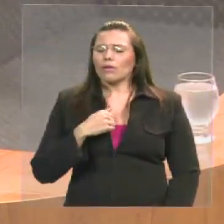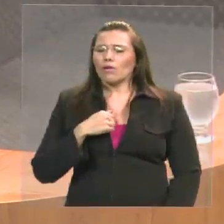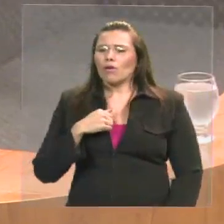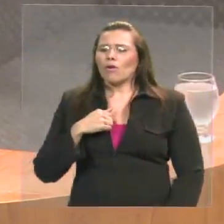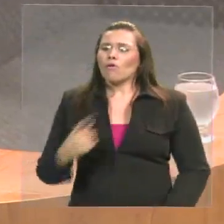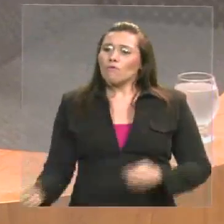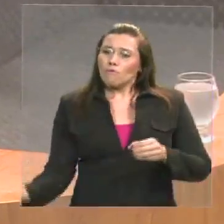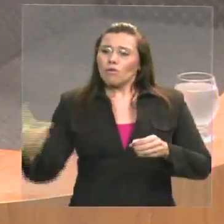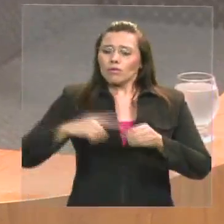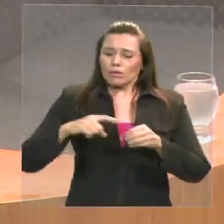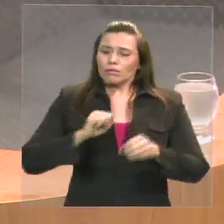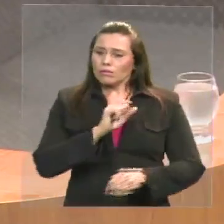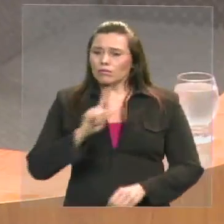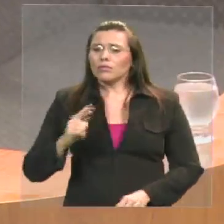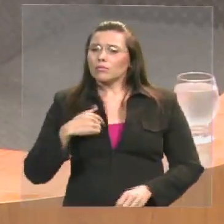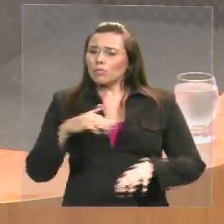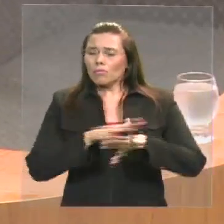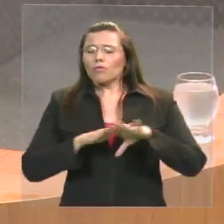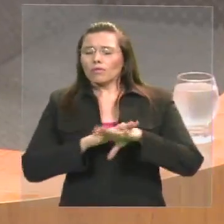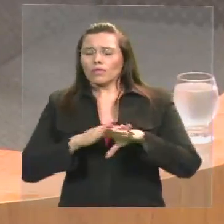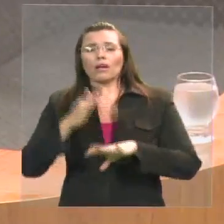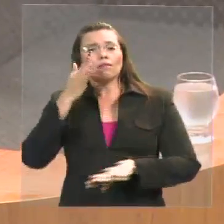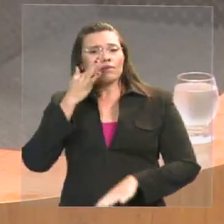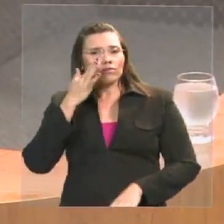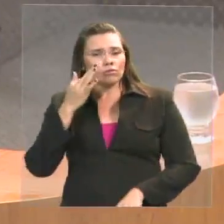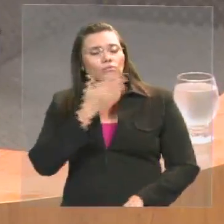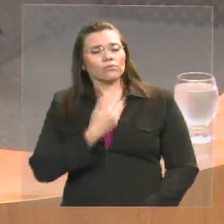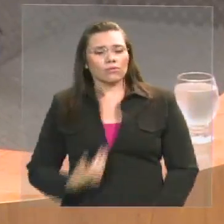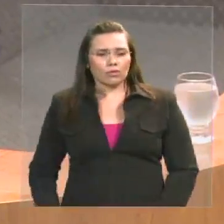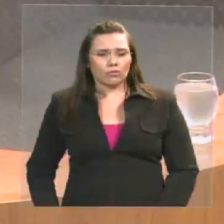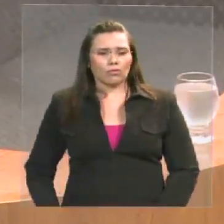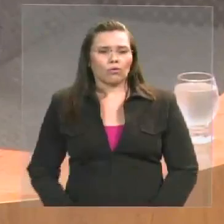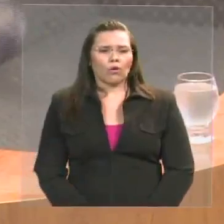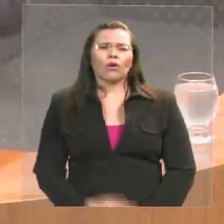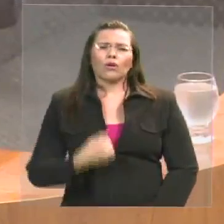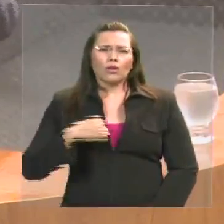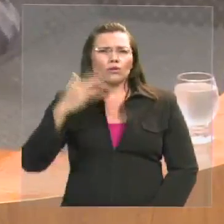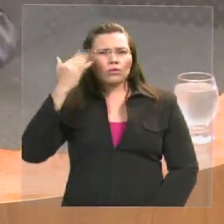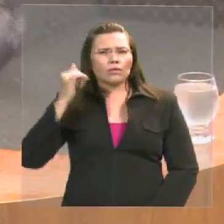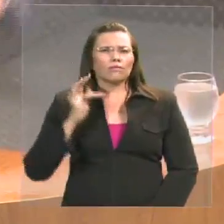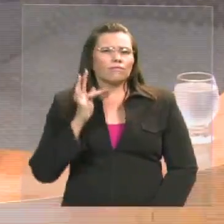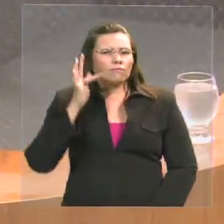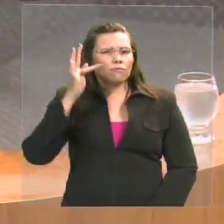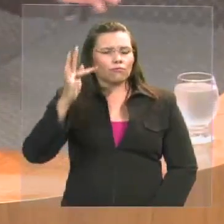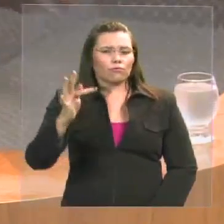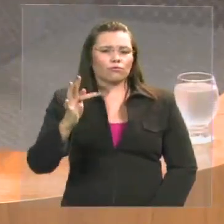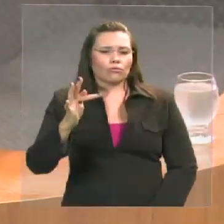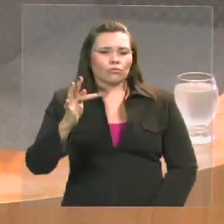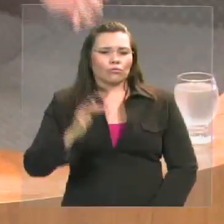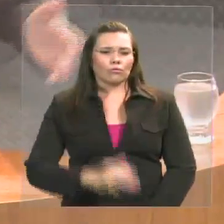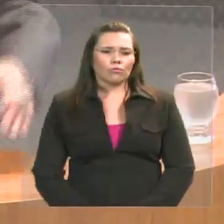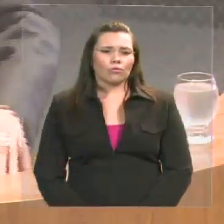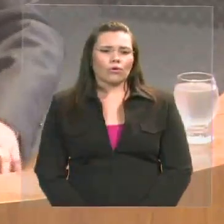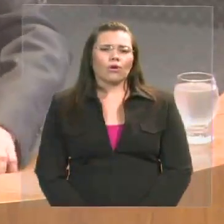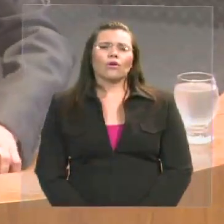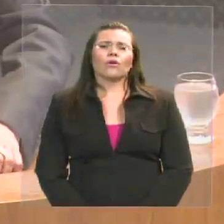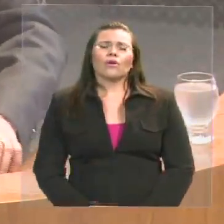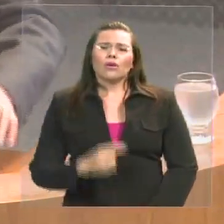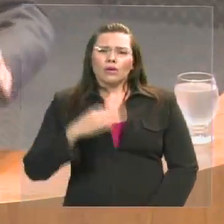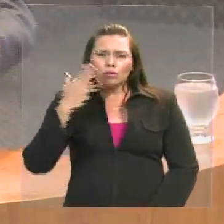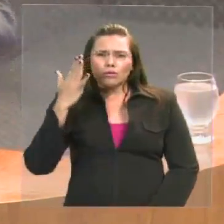intenção, o nosso desejo. Eu espero breve já ter essa obra concluída, mas para ser concluída nós temos que iniciar, e esse